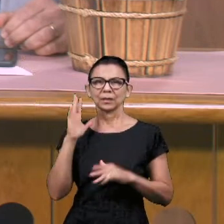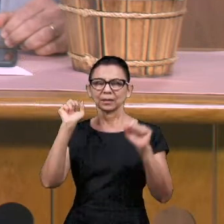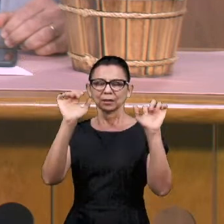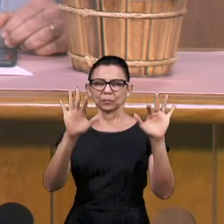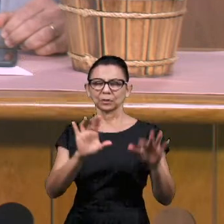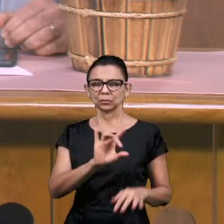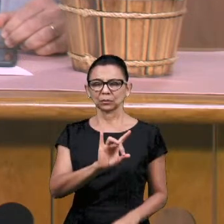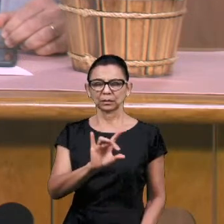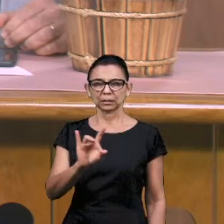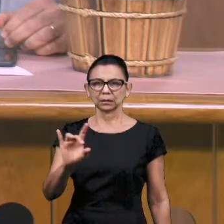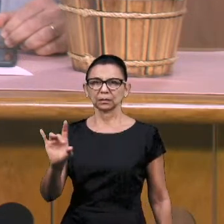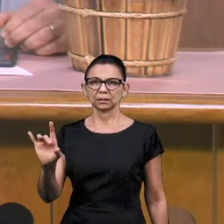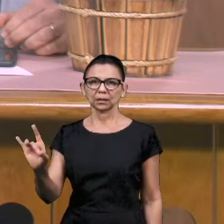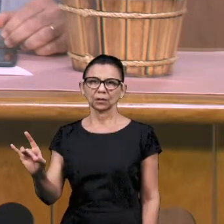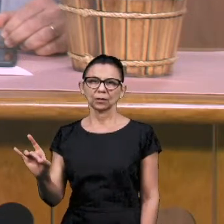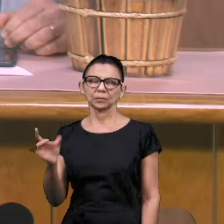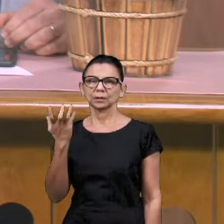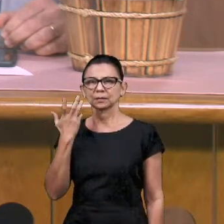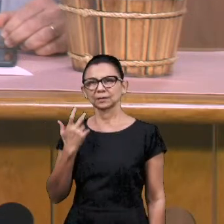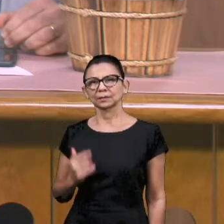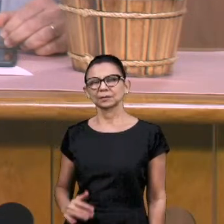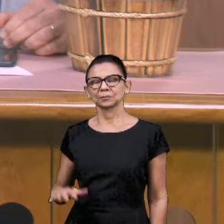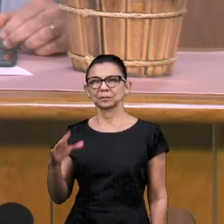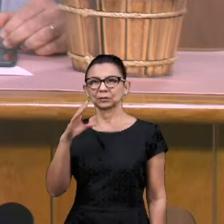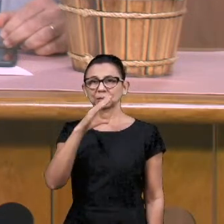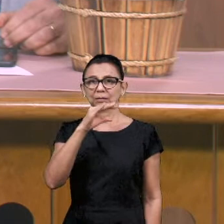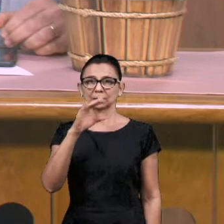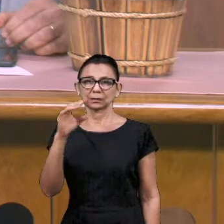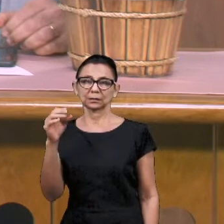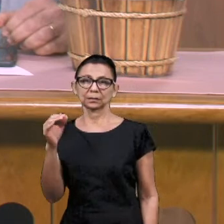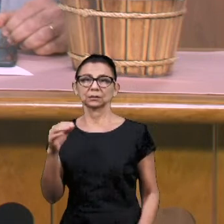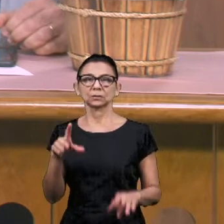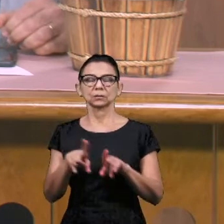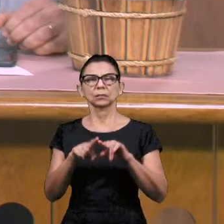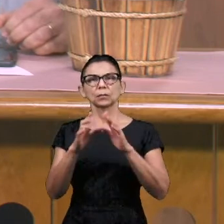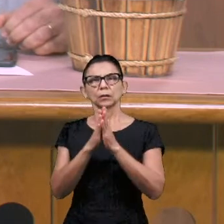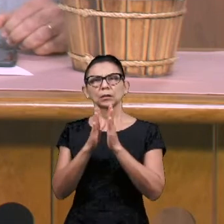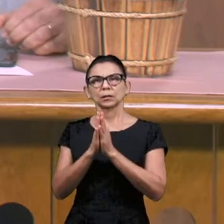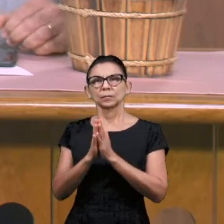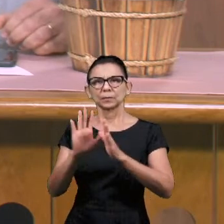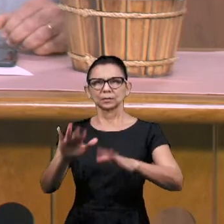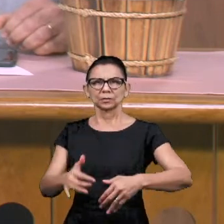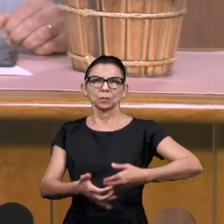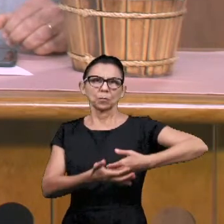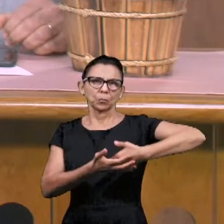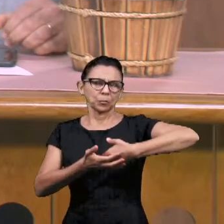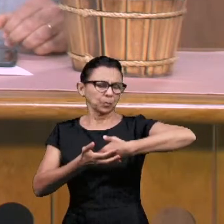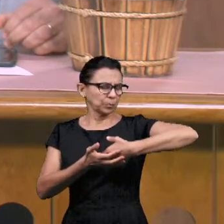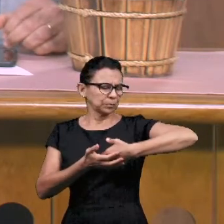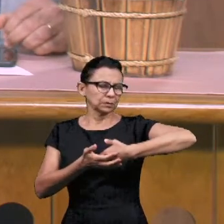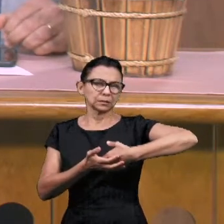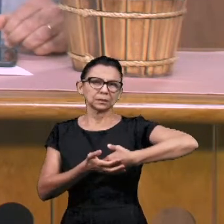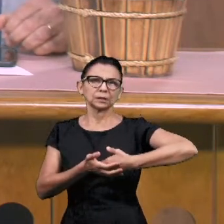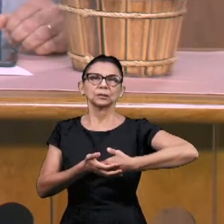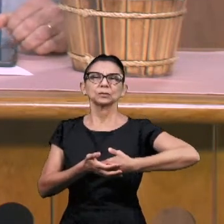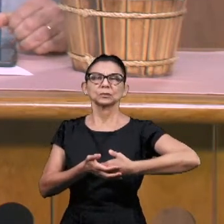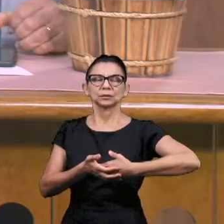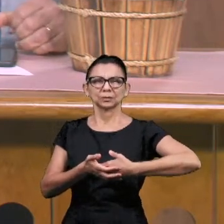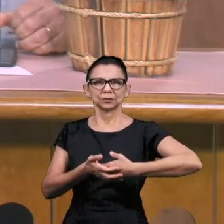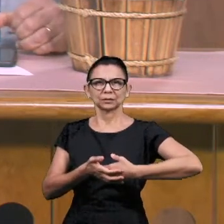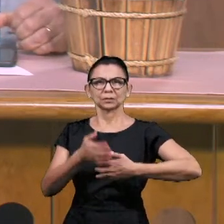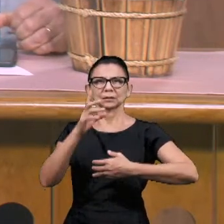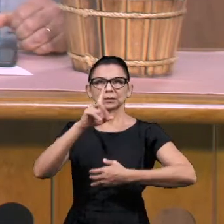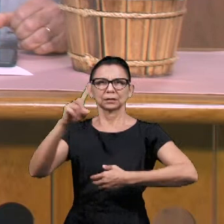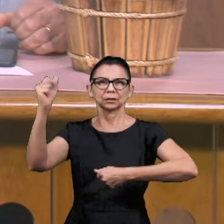nossas crianças, dos nossos intermediários e adolescentes. Oramos também pelas crianças de colo, Senhor Deus, que estão no colo das suas mães, para que Tu as